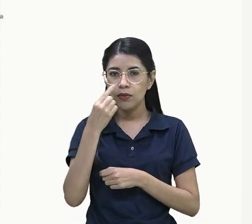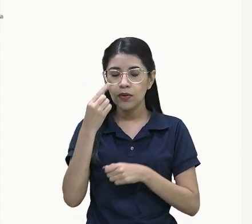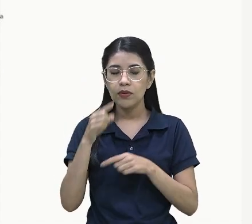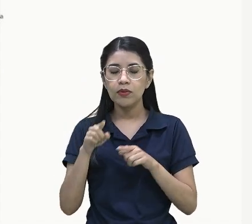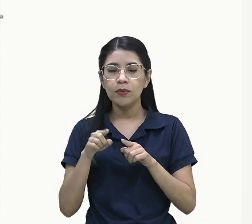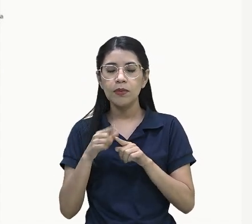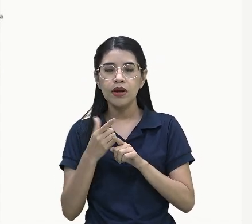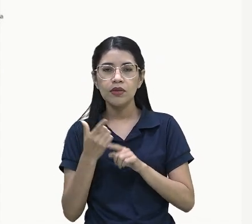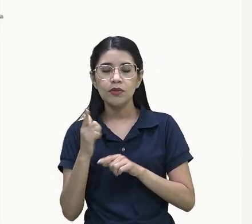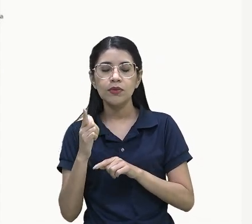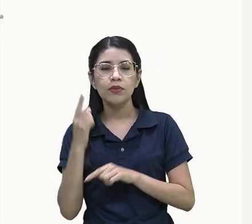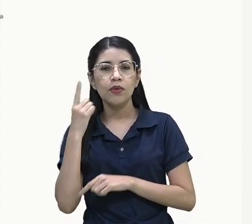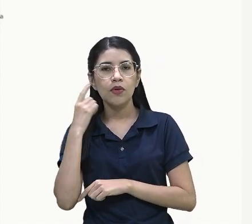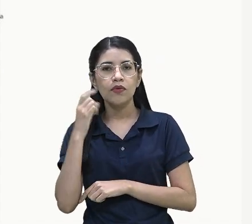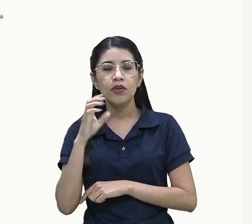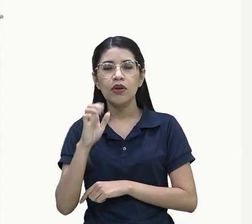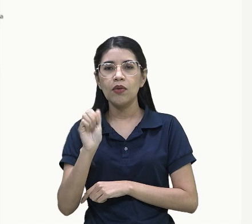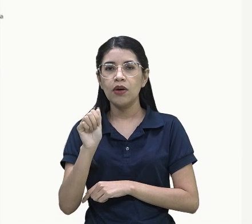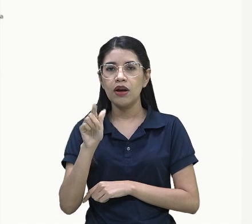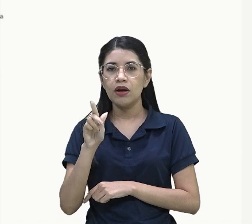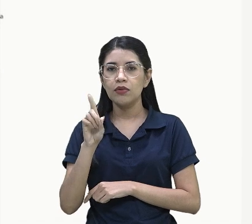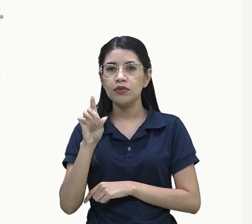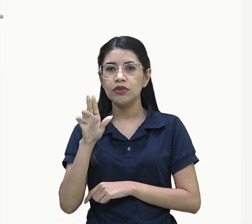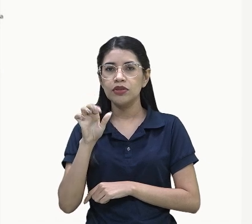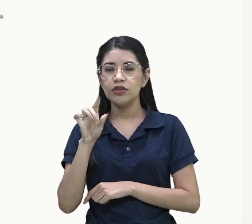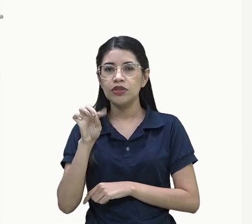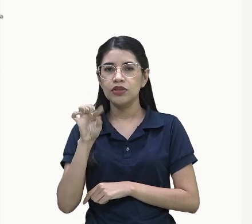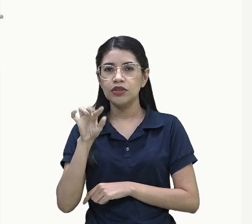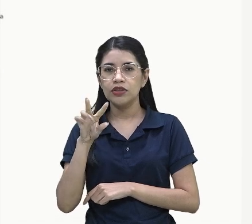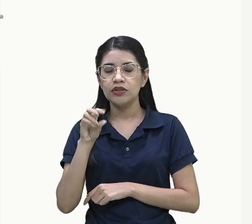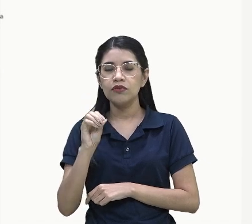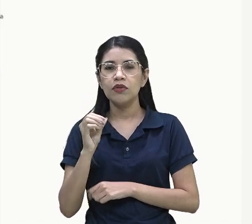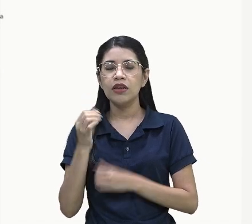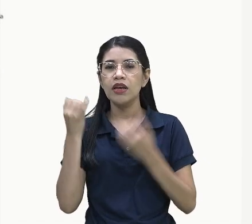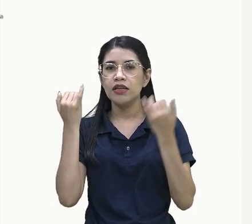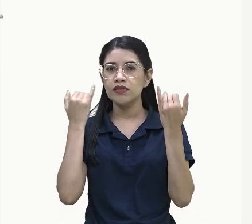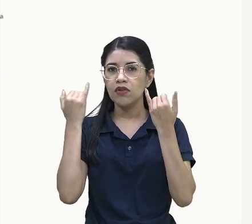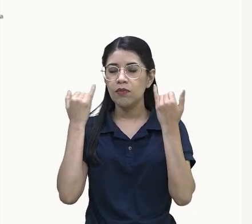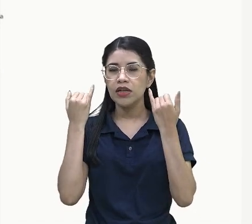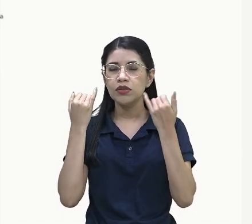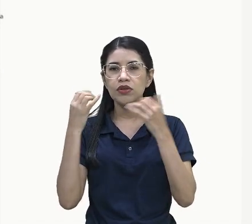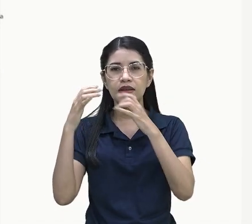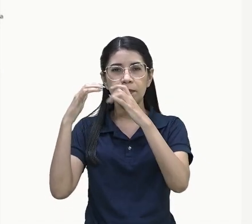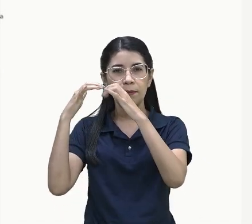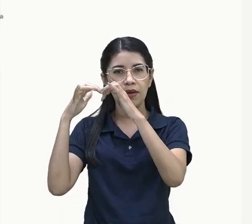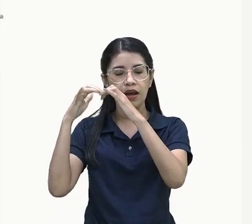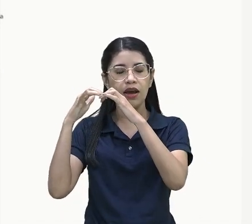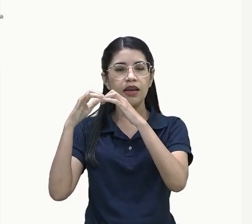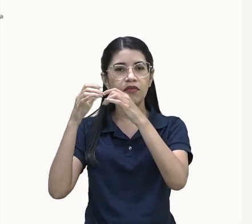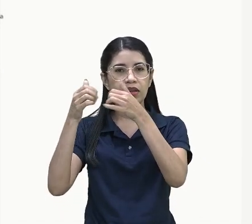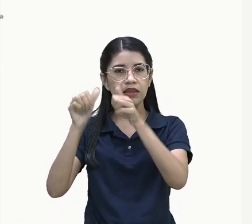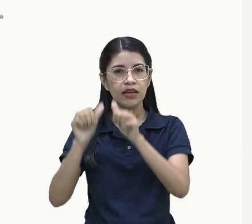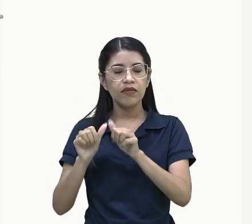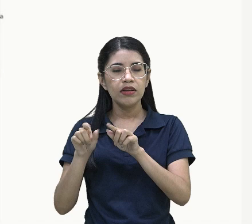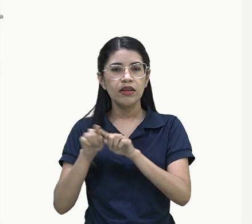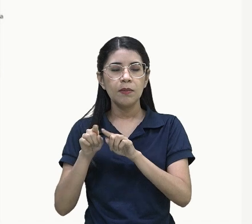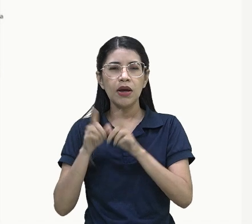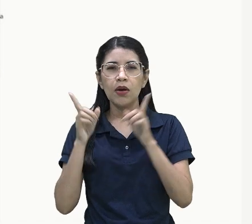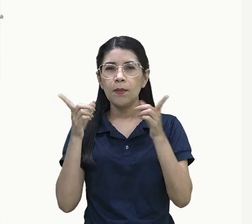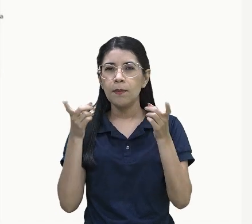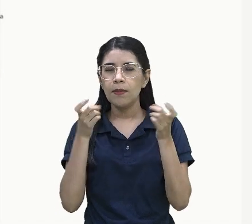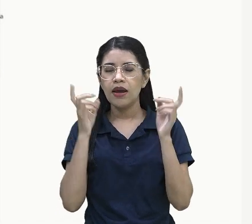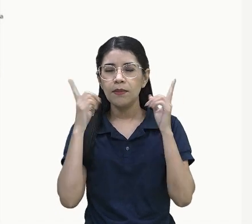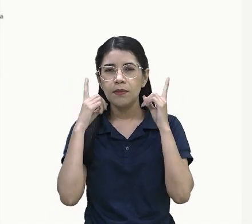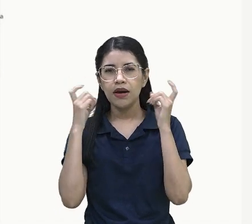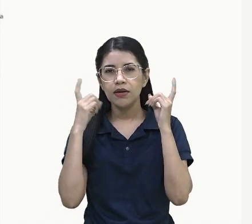nervo auditivo que vai passar essas informações para o cérebro e é assim que é processado os ruídos e qualquer som